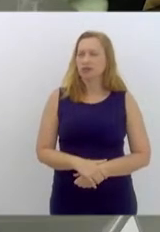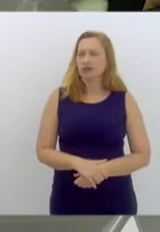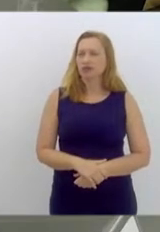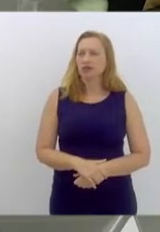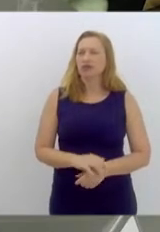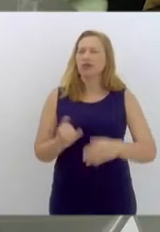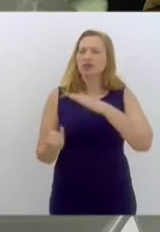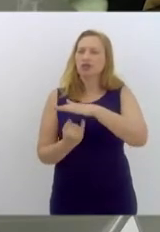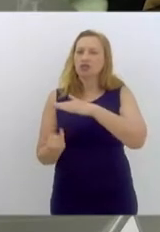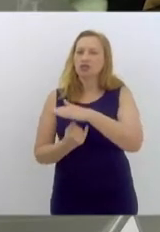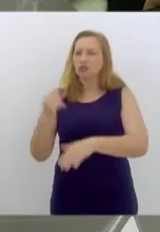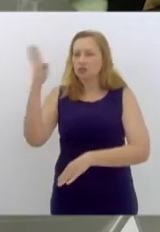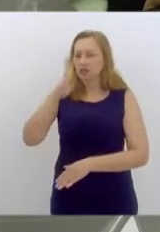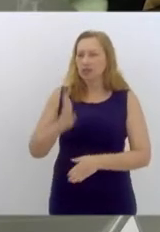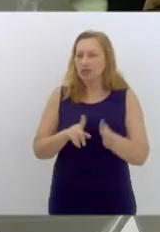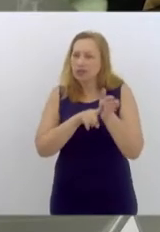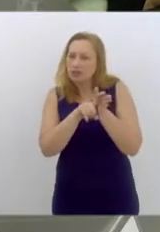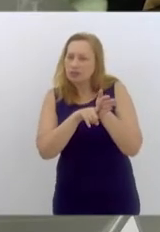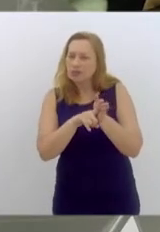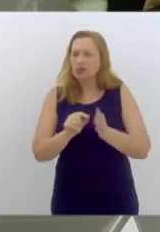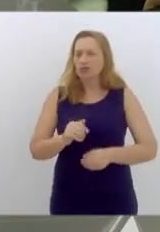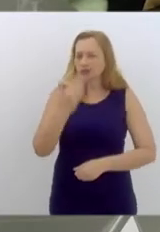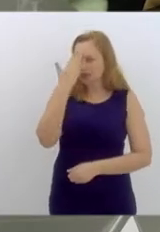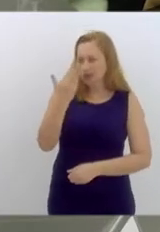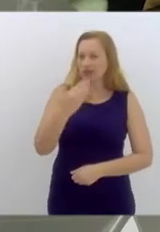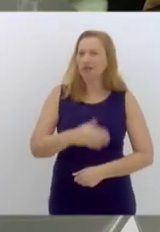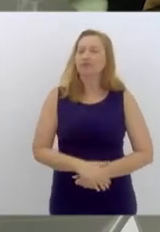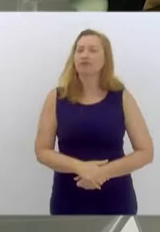Instituto Brasileiro de Pesquisa. Muito obrigado.